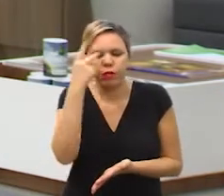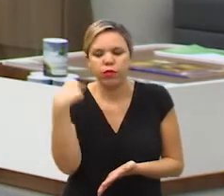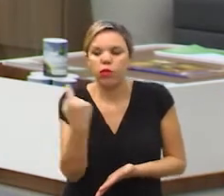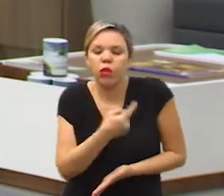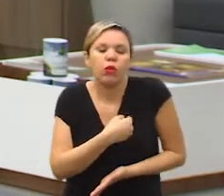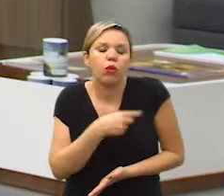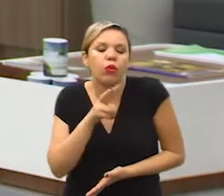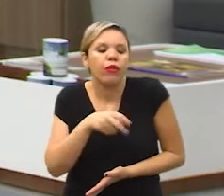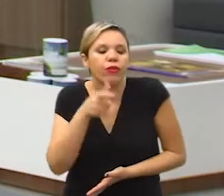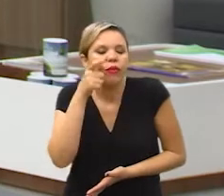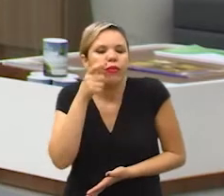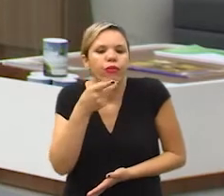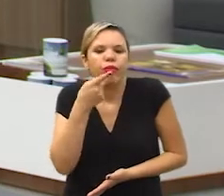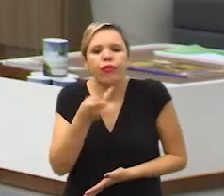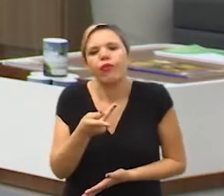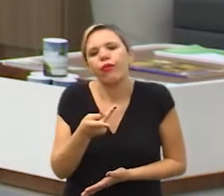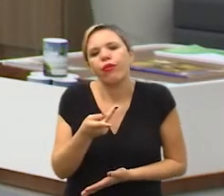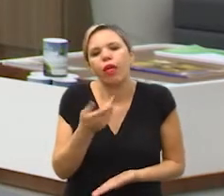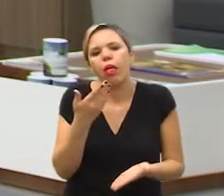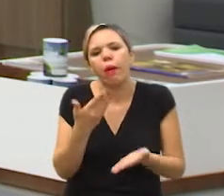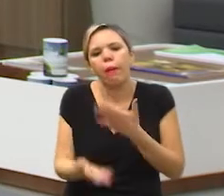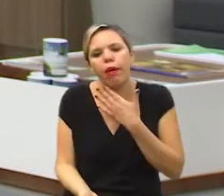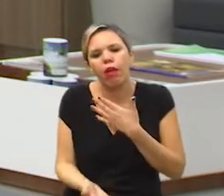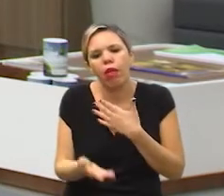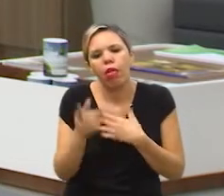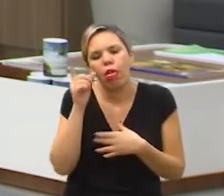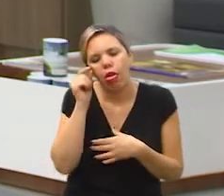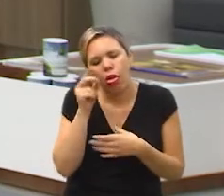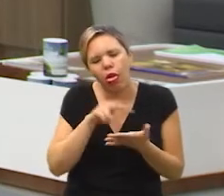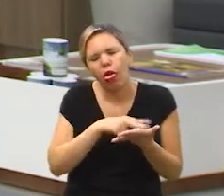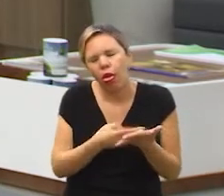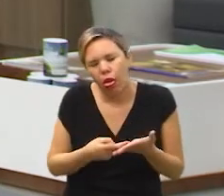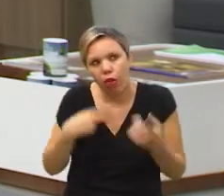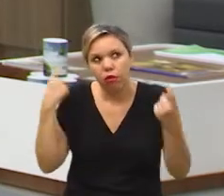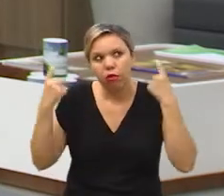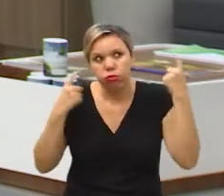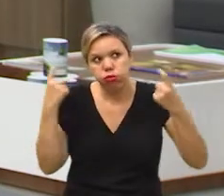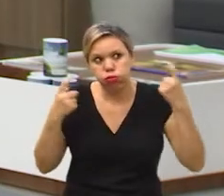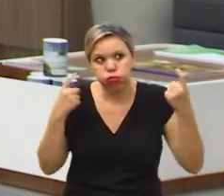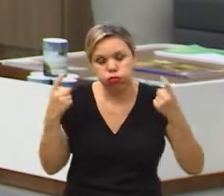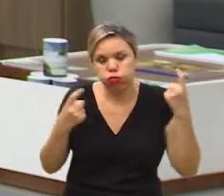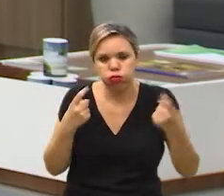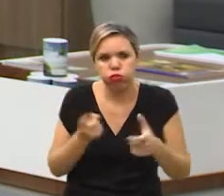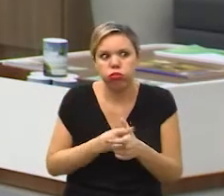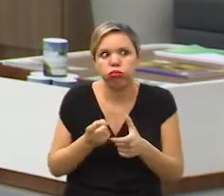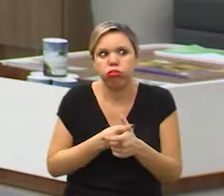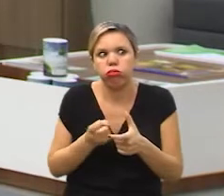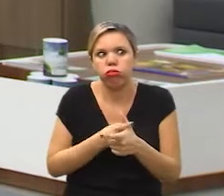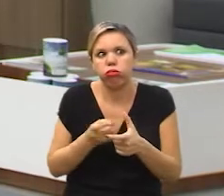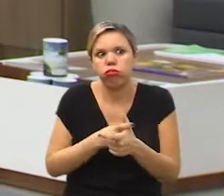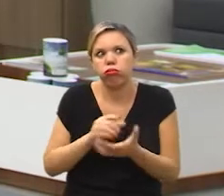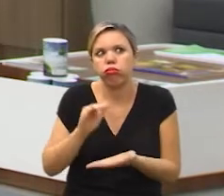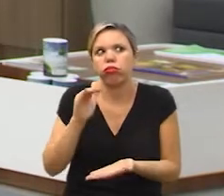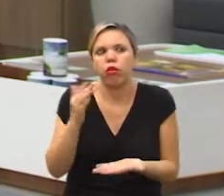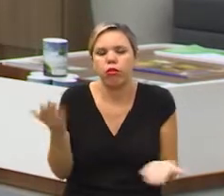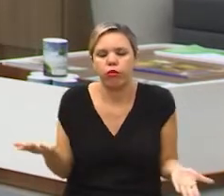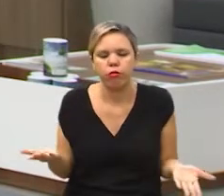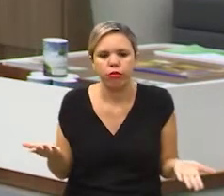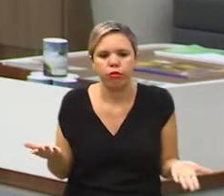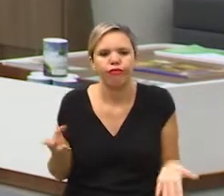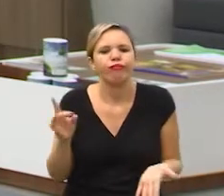nós nunca ouviu falar que perdeu o sono porque não tem dívidas e tudo mais? Então